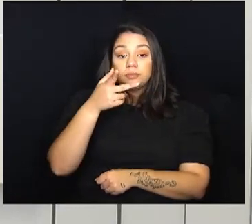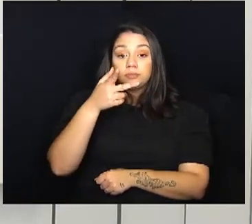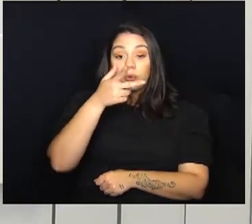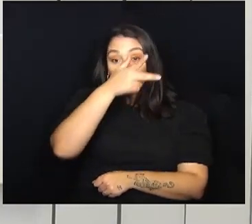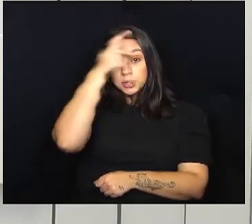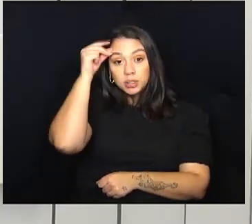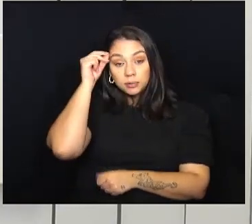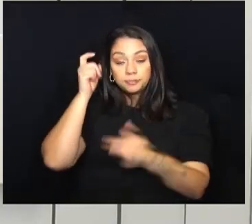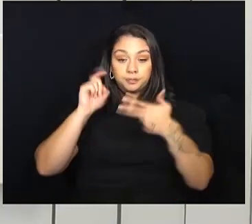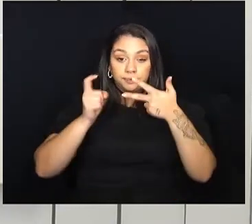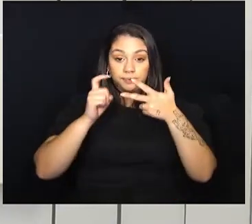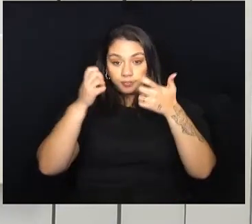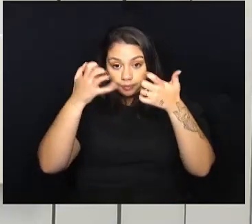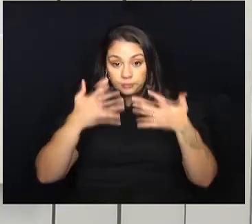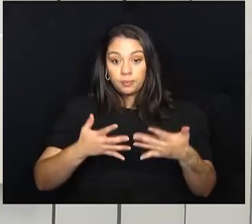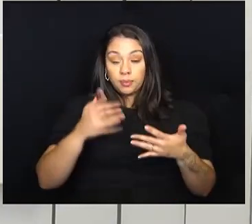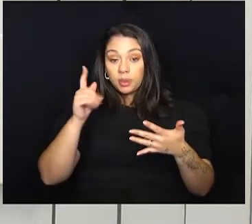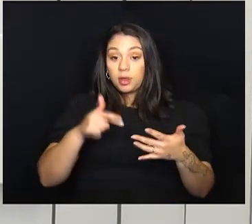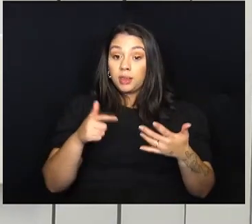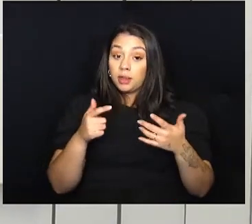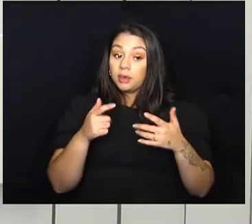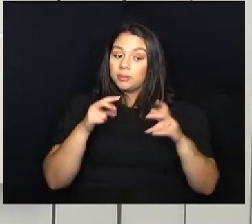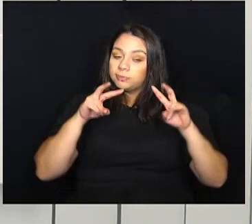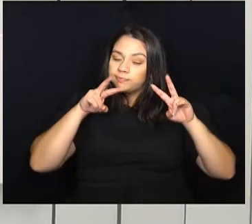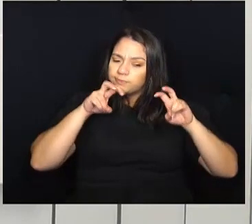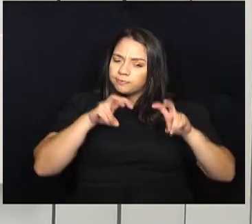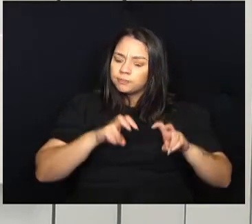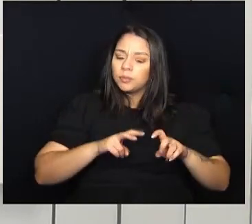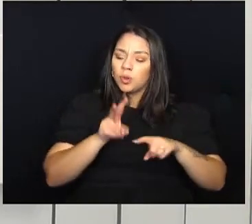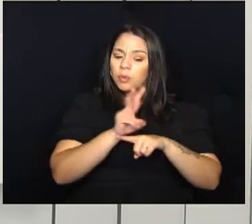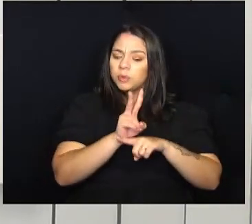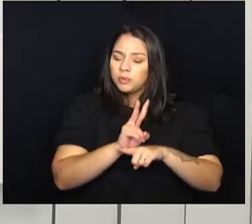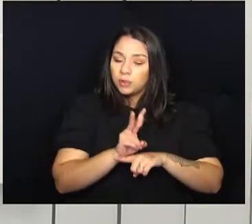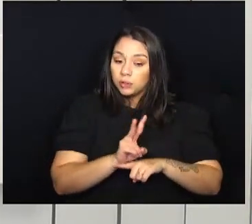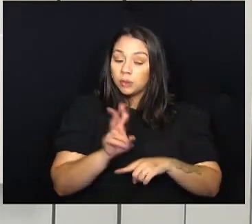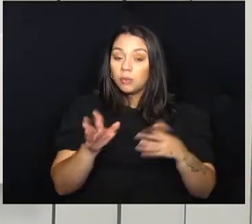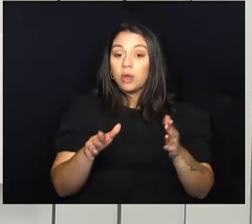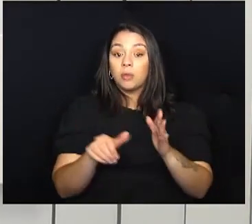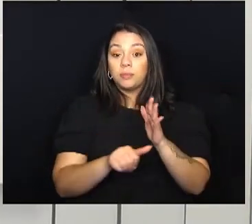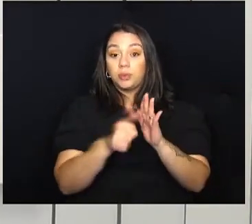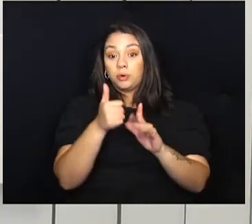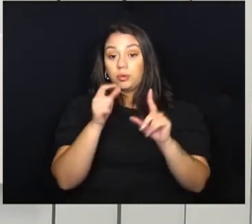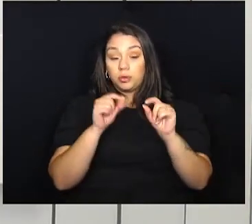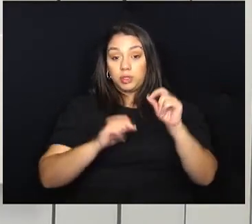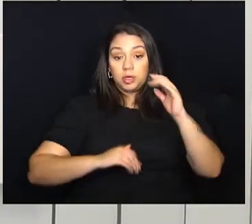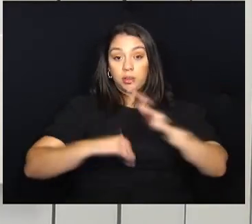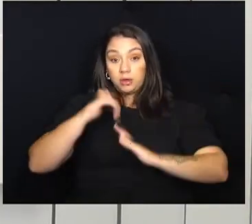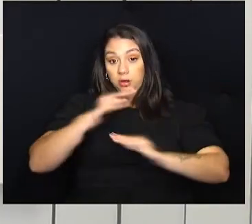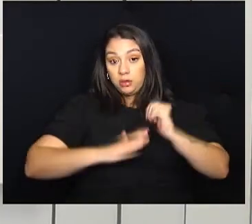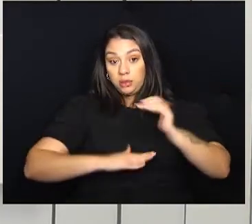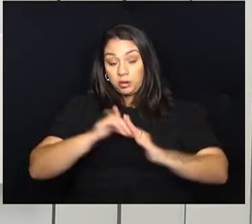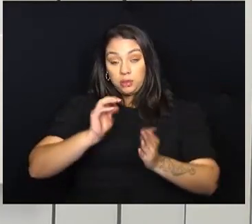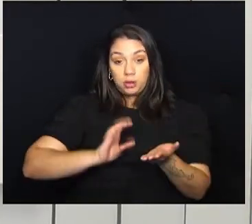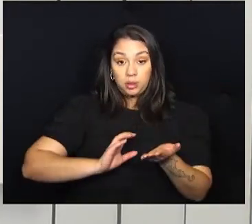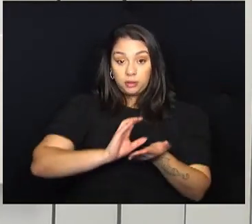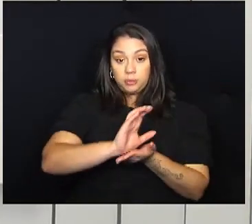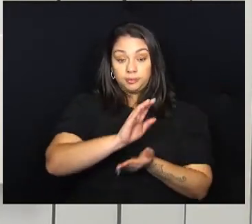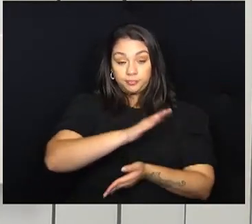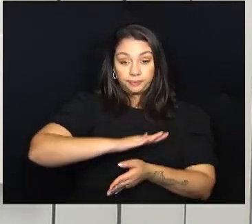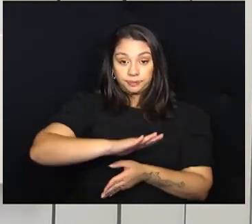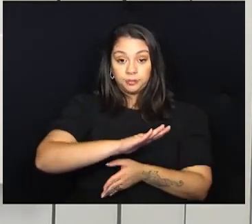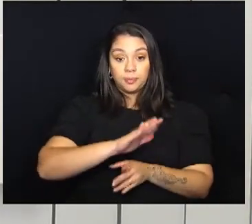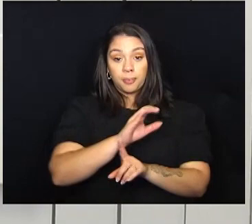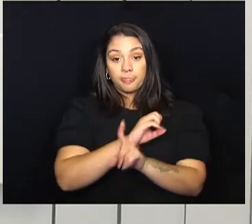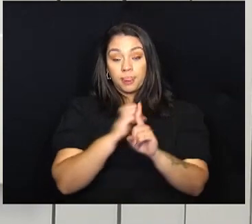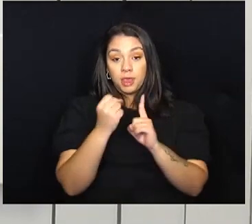elaborada observando-se a necessidade de se priorizar as ações e investimentos em áreas sociais,